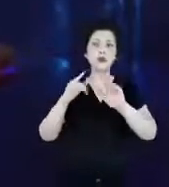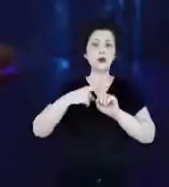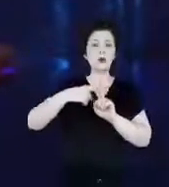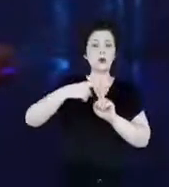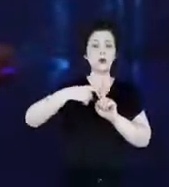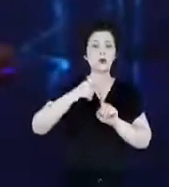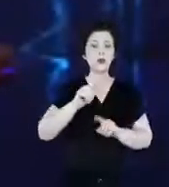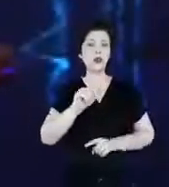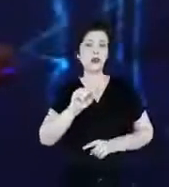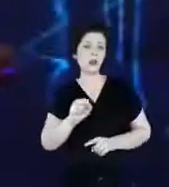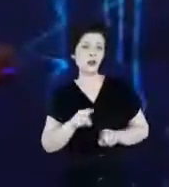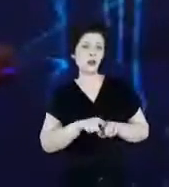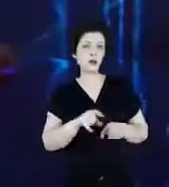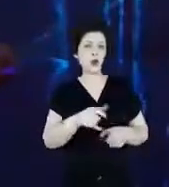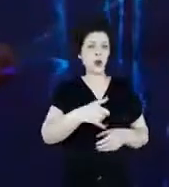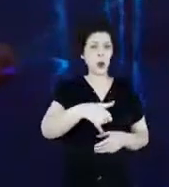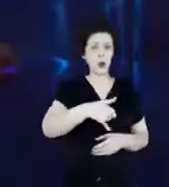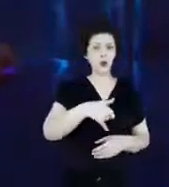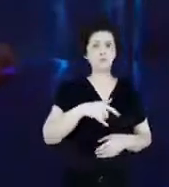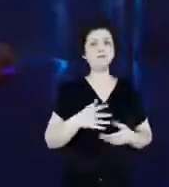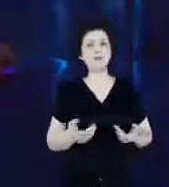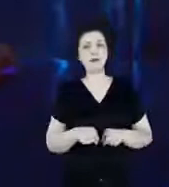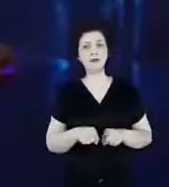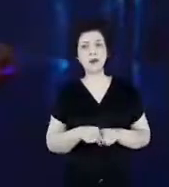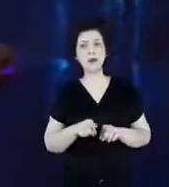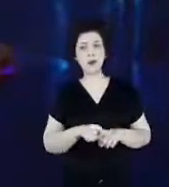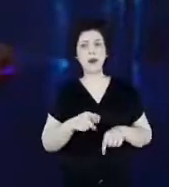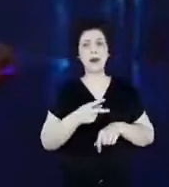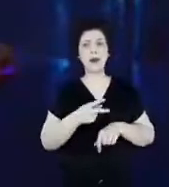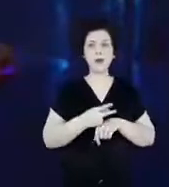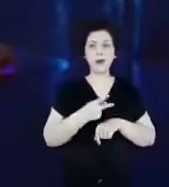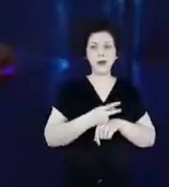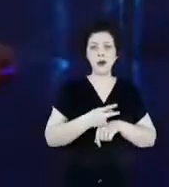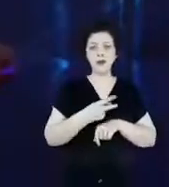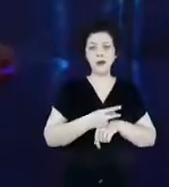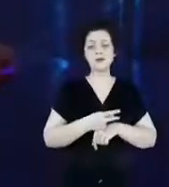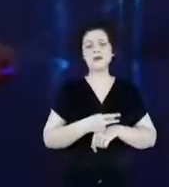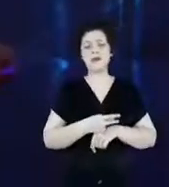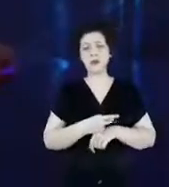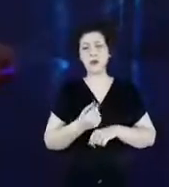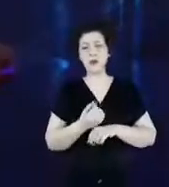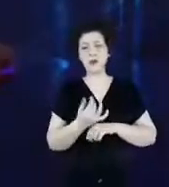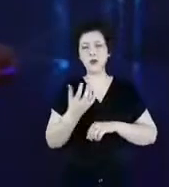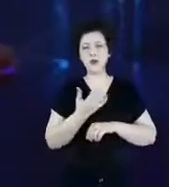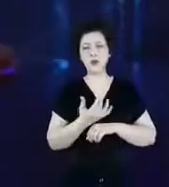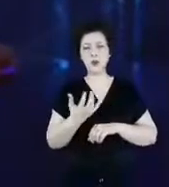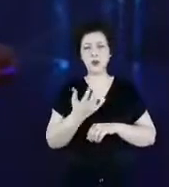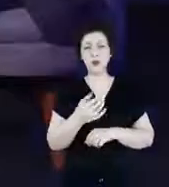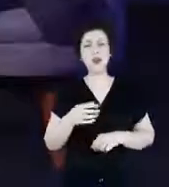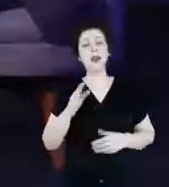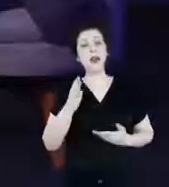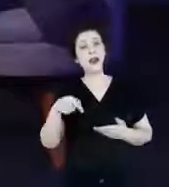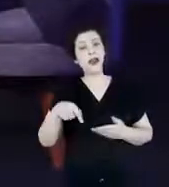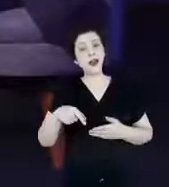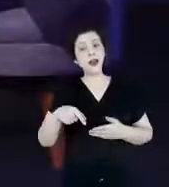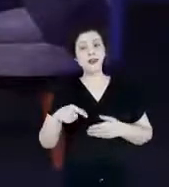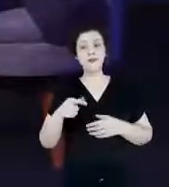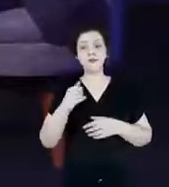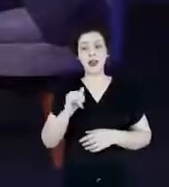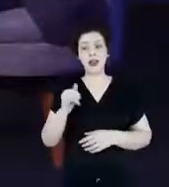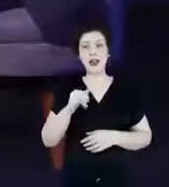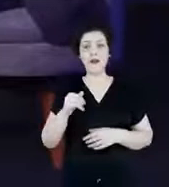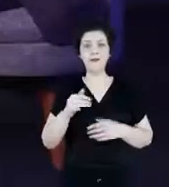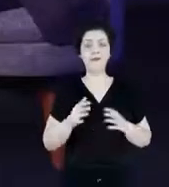óleo, e a carvão. E o desafio é exatamente essa transição energética que está sendo construída. Eu acho que no